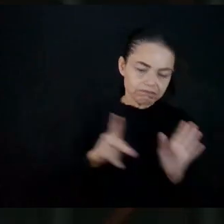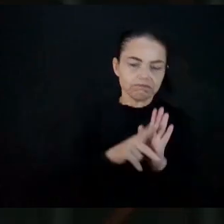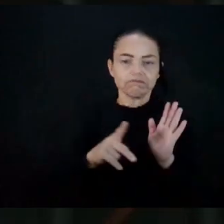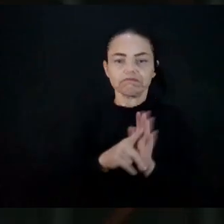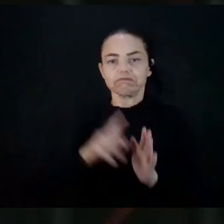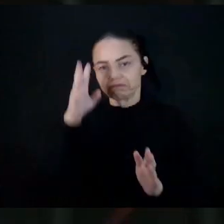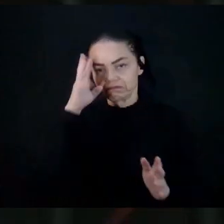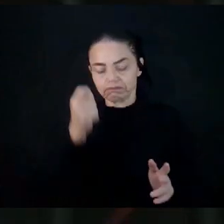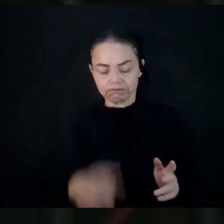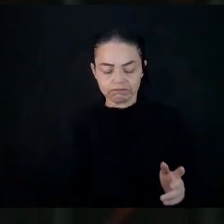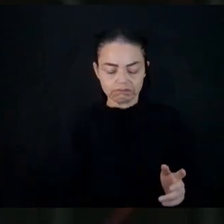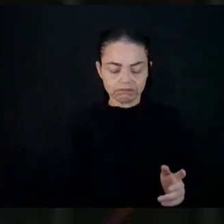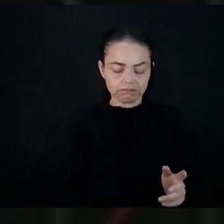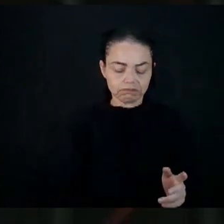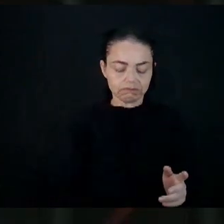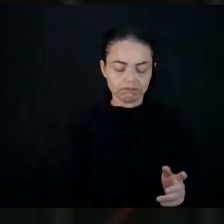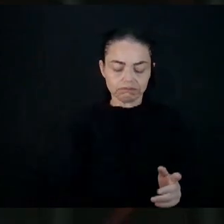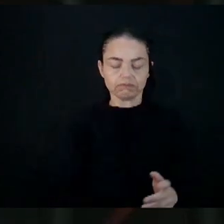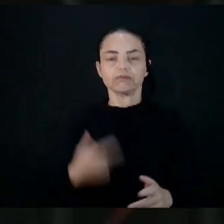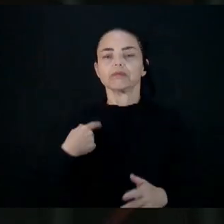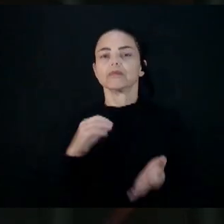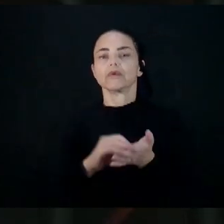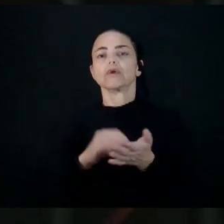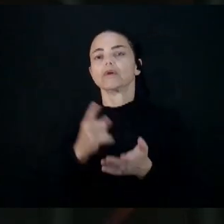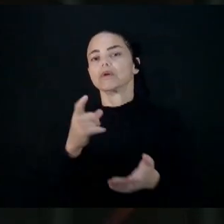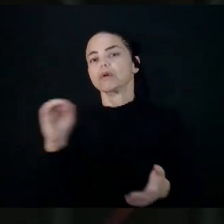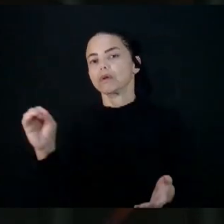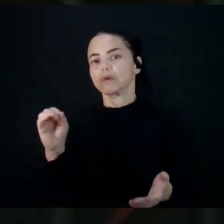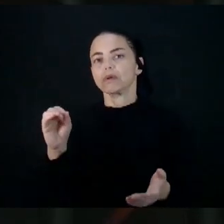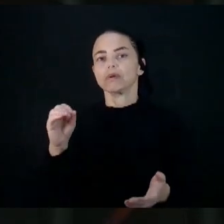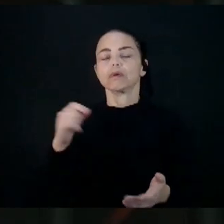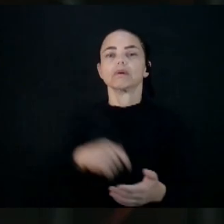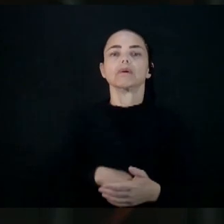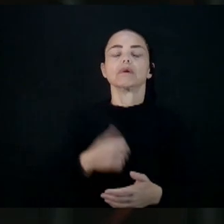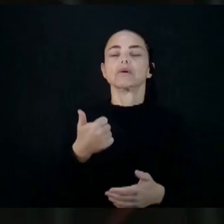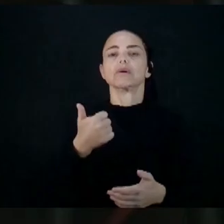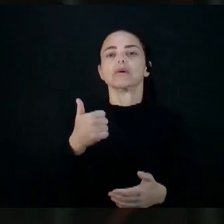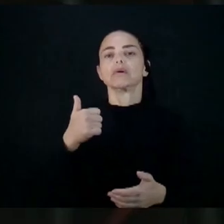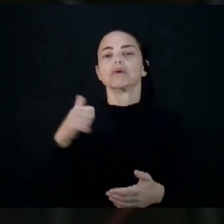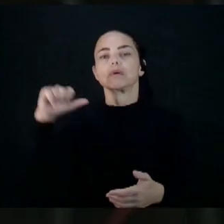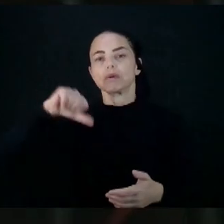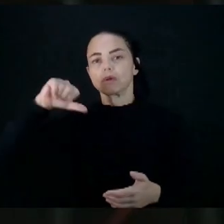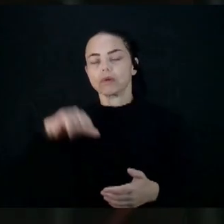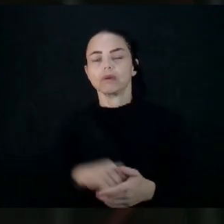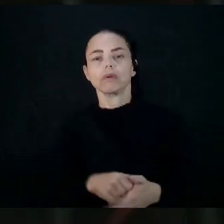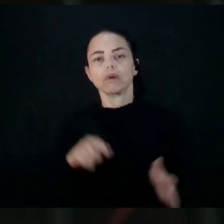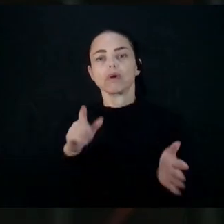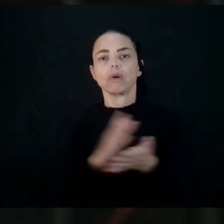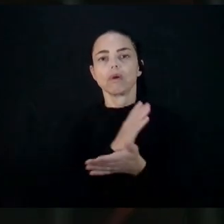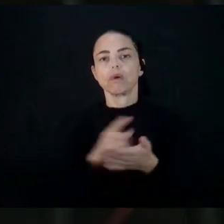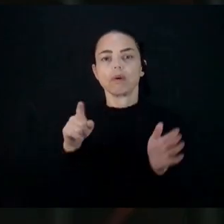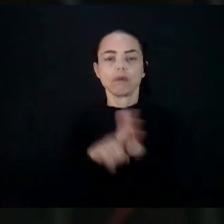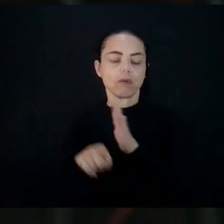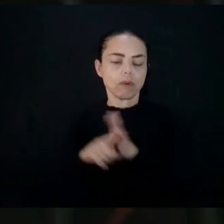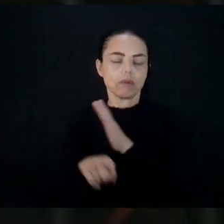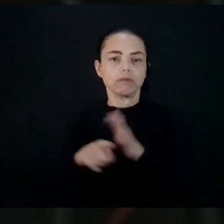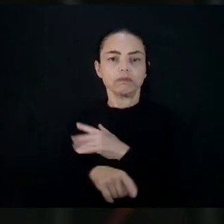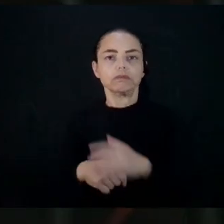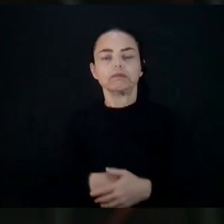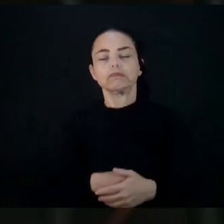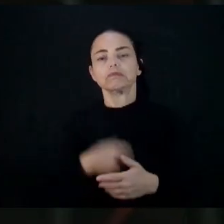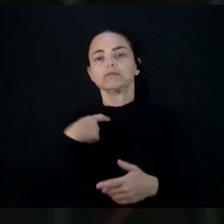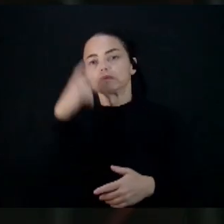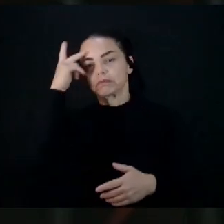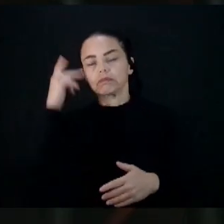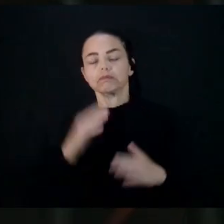tá certo? Agora, faltando 10 minutinhos para as 9 da manhã, nós temos algumas perguntas, telespectadores mandando para a gente, pessoal de casa,